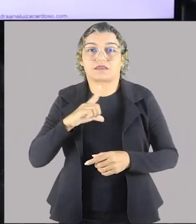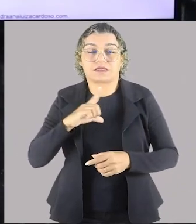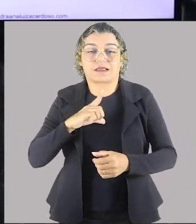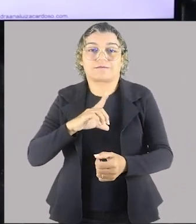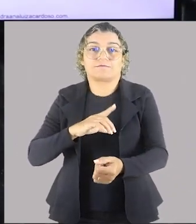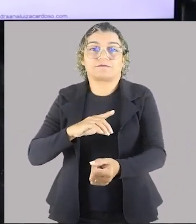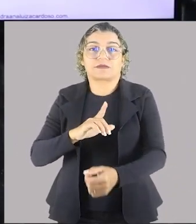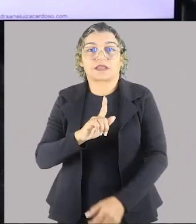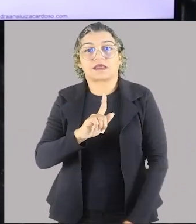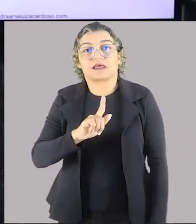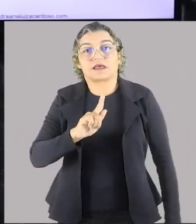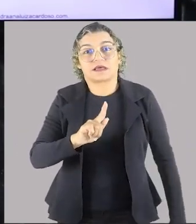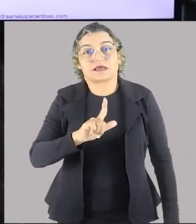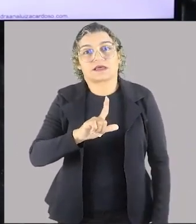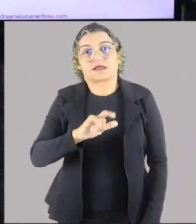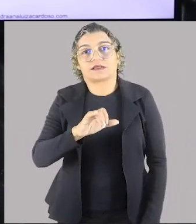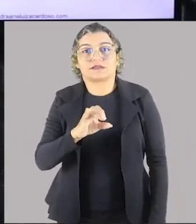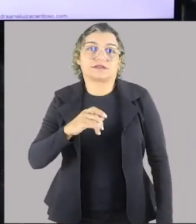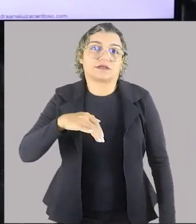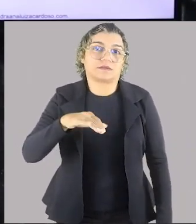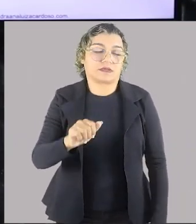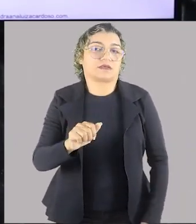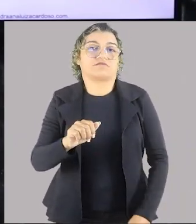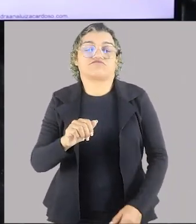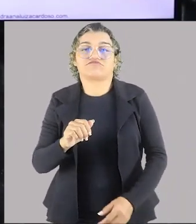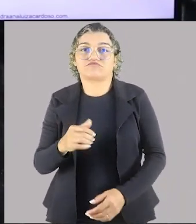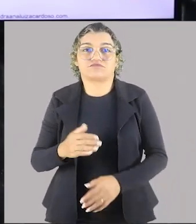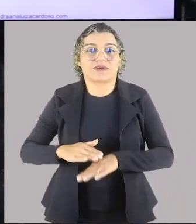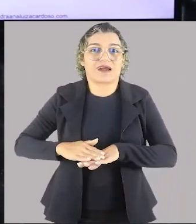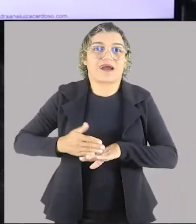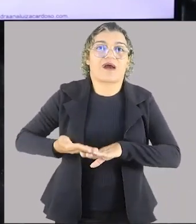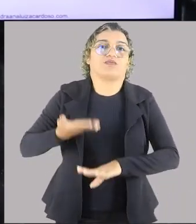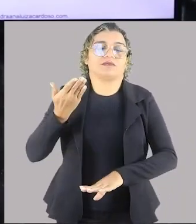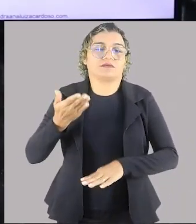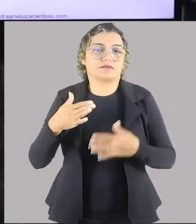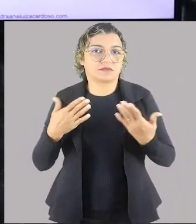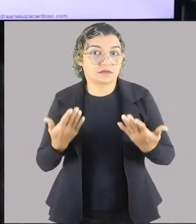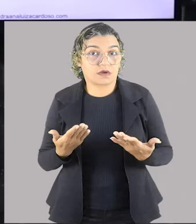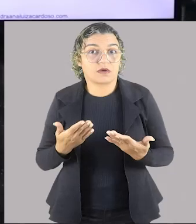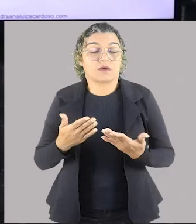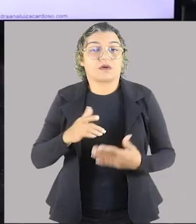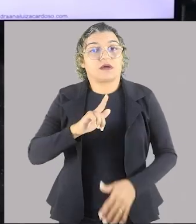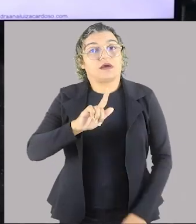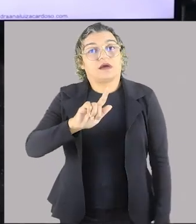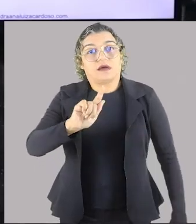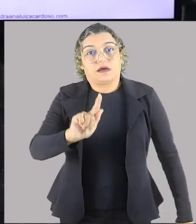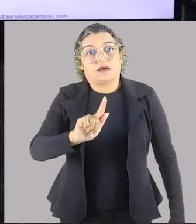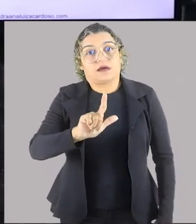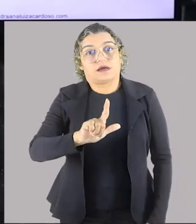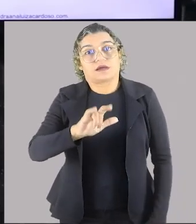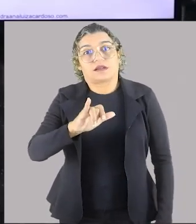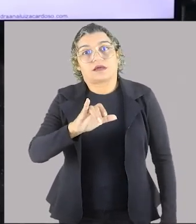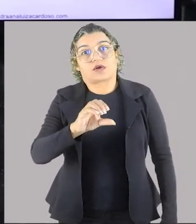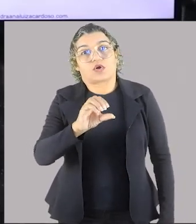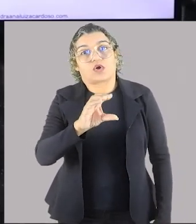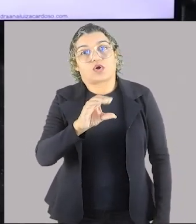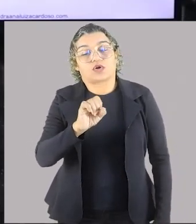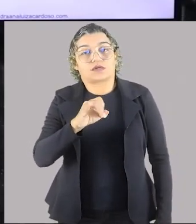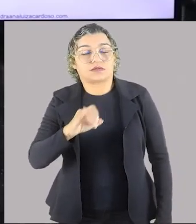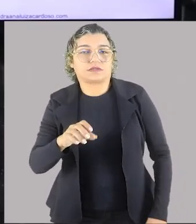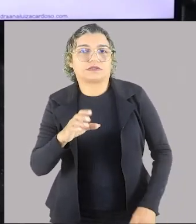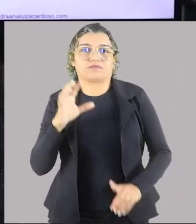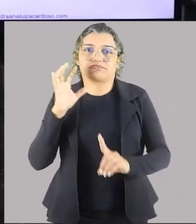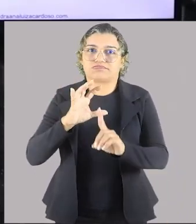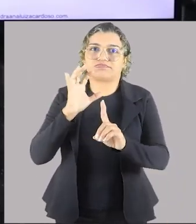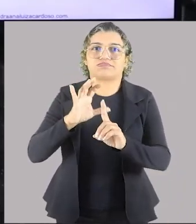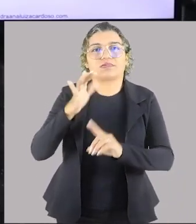glicemia, tá? Um alto índice de glicose na corrente sanguínea. E essa glicose na corrente sanguínea ela pode gerar vários malefícios